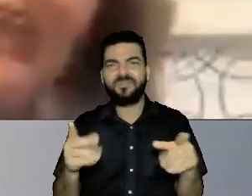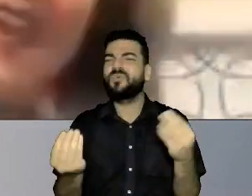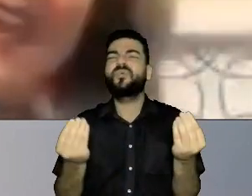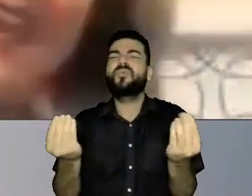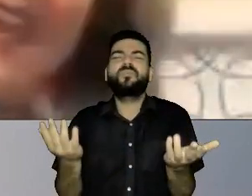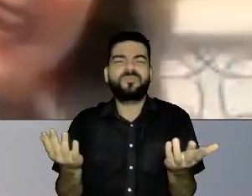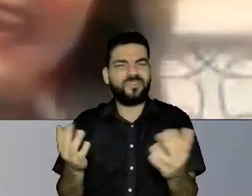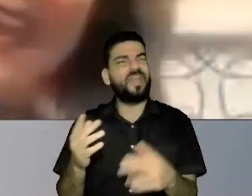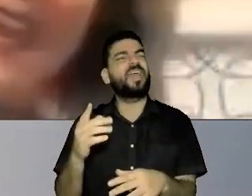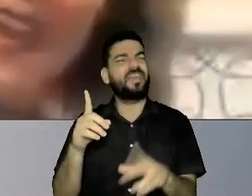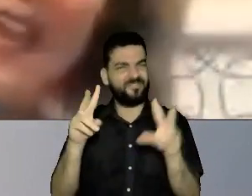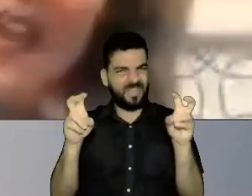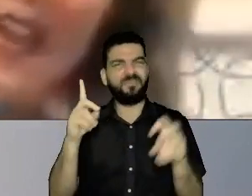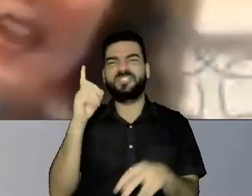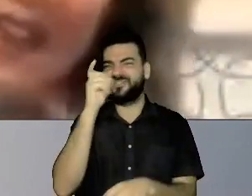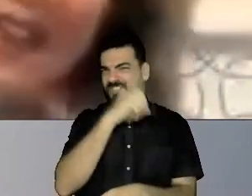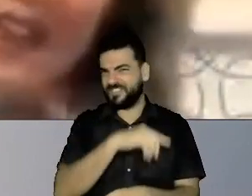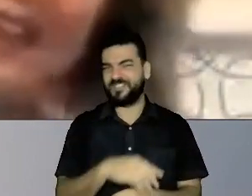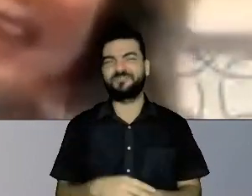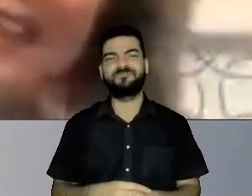Então,